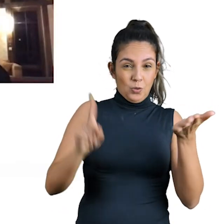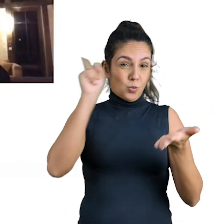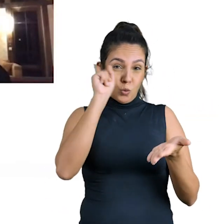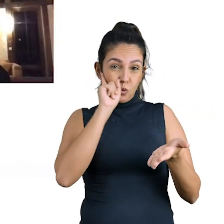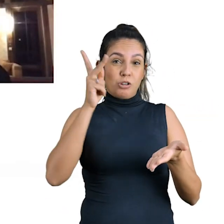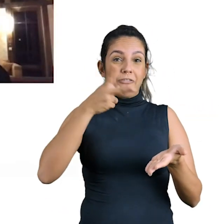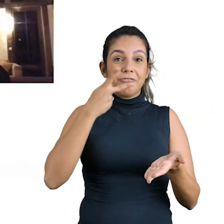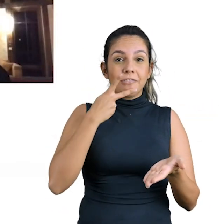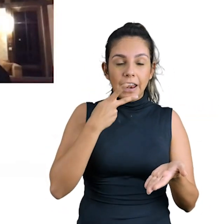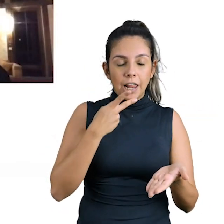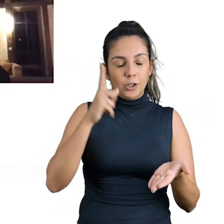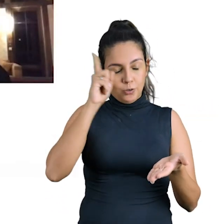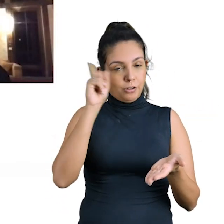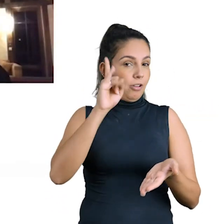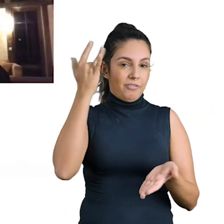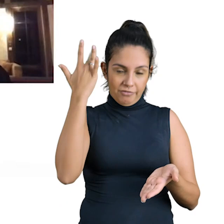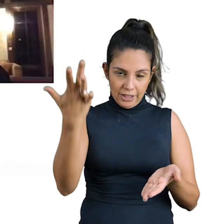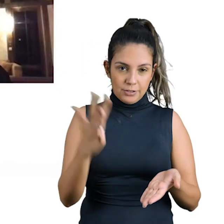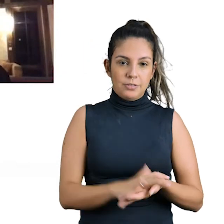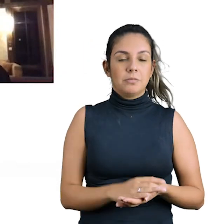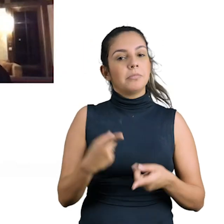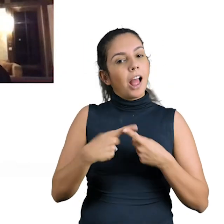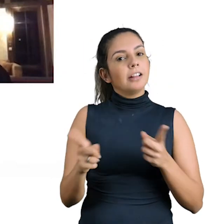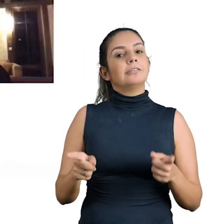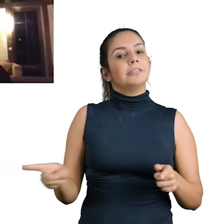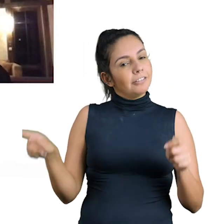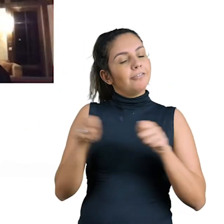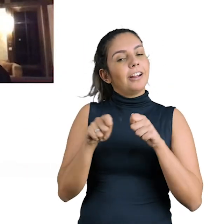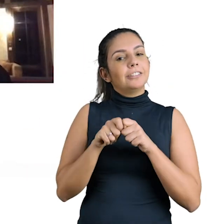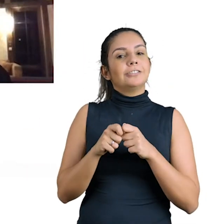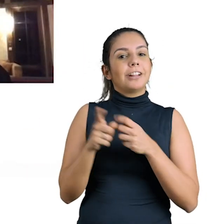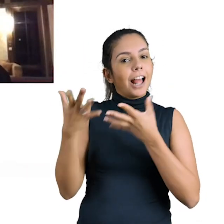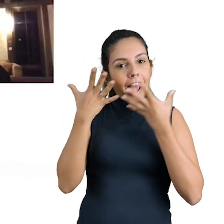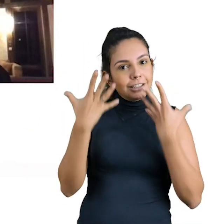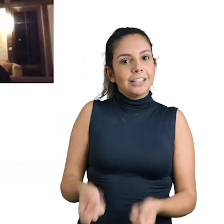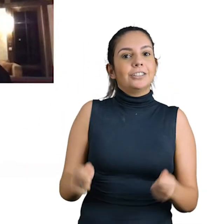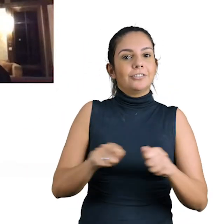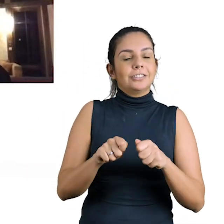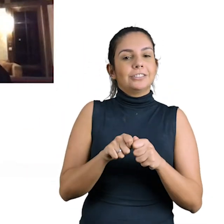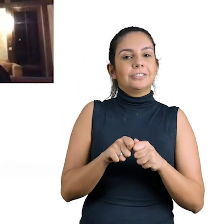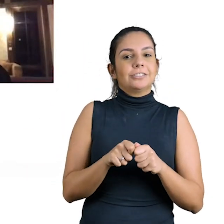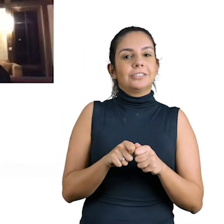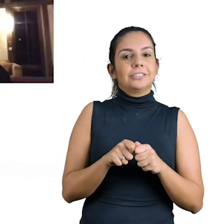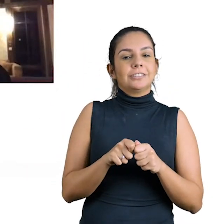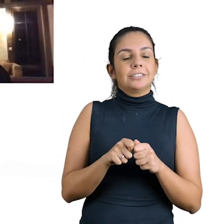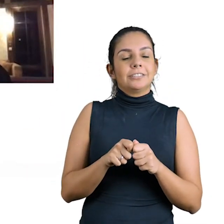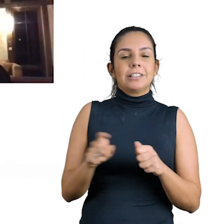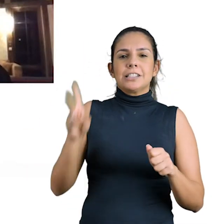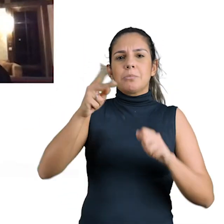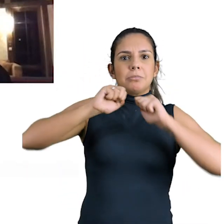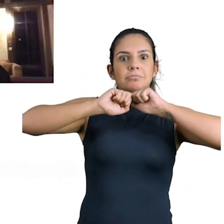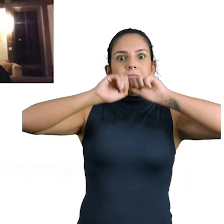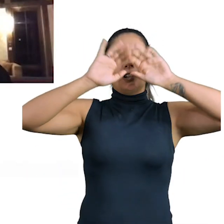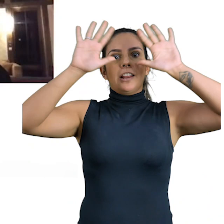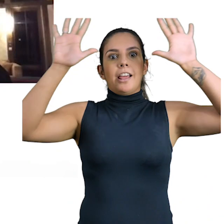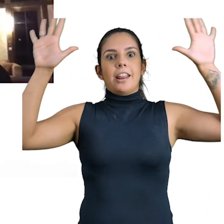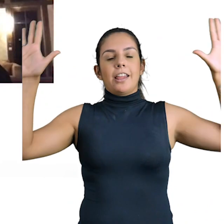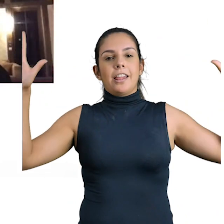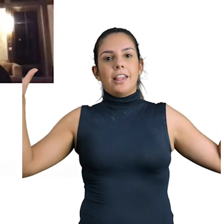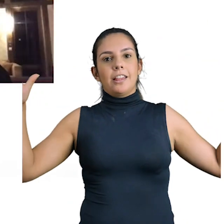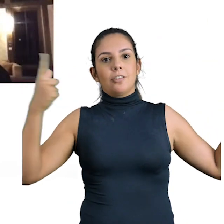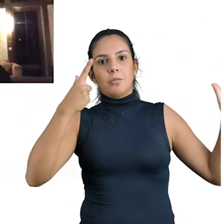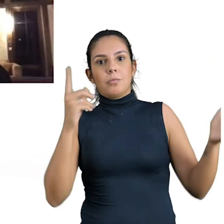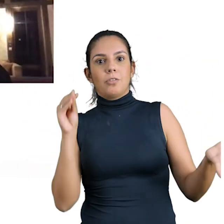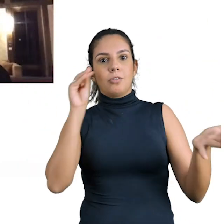fazer colunismo, coluna diária, é um sofrimento, não é fácil. Mas ainda bem que a Lília topou fazer isso, porque